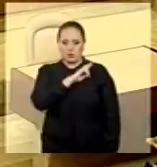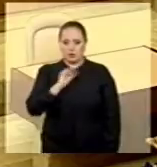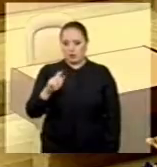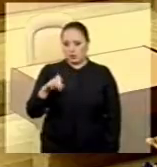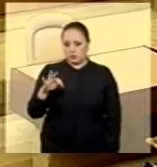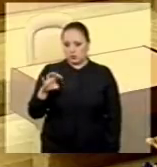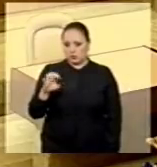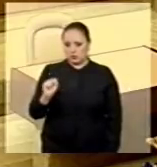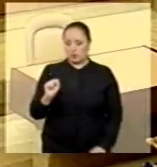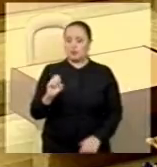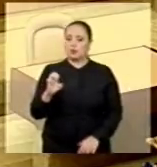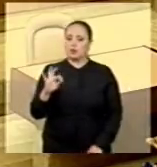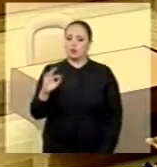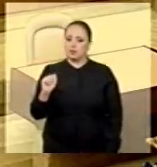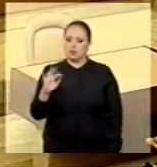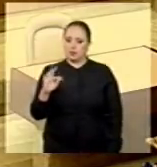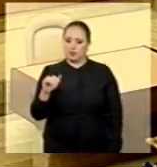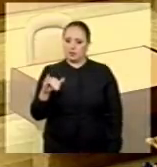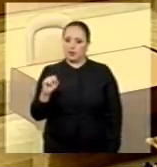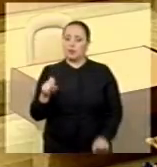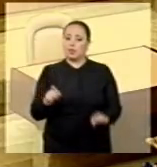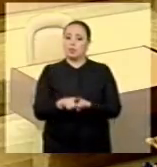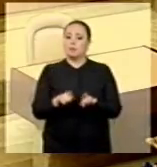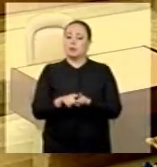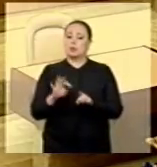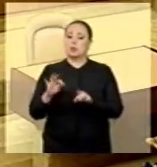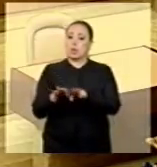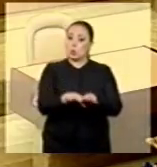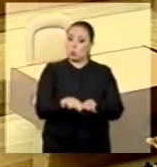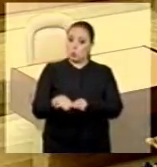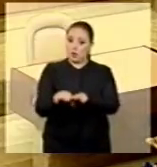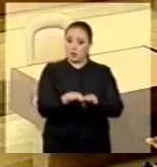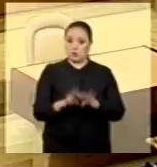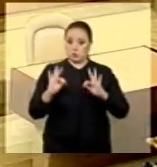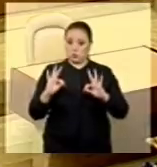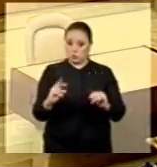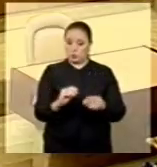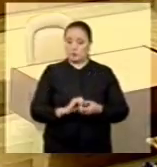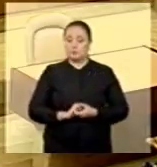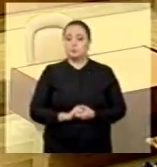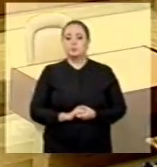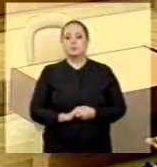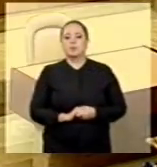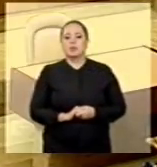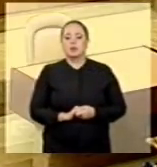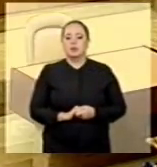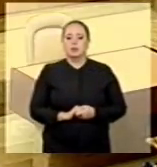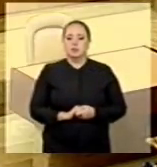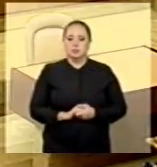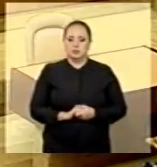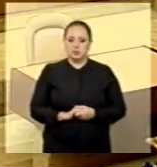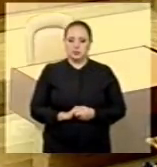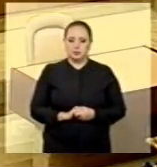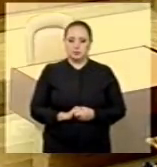estatais, como a igualdade de todos. Pois é sempre importante relembrar, senhora presidente, e aqui prossigo